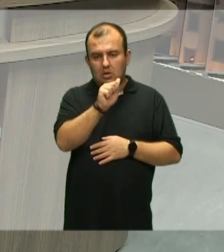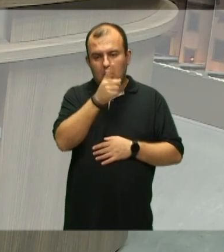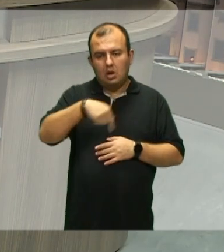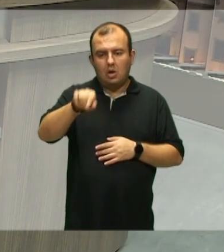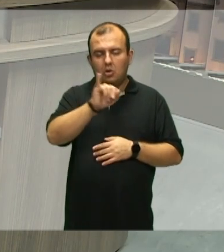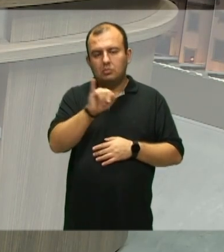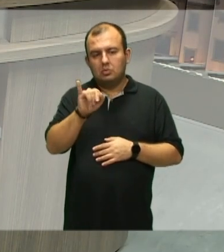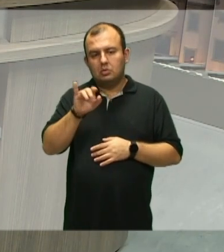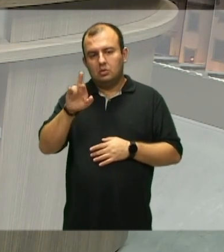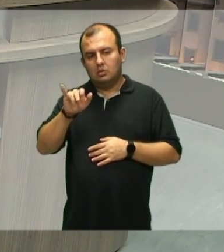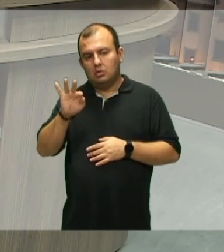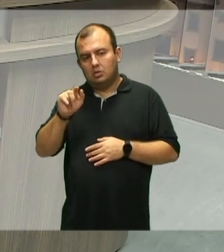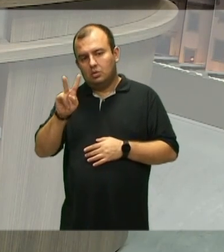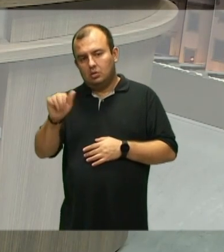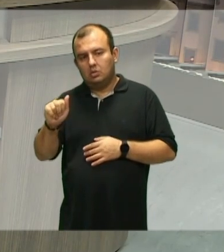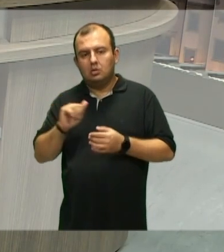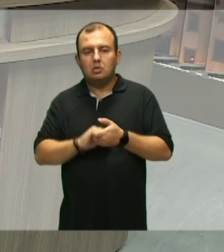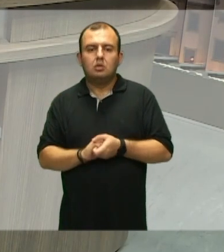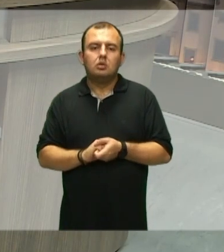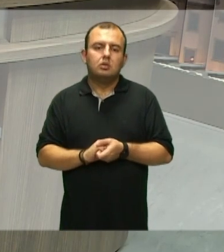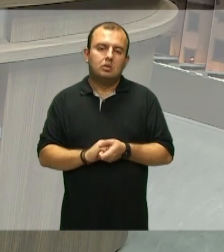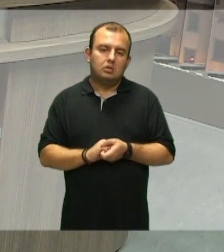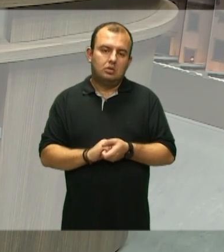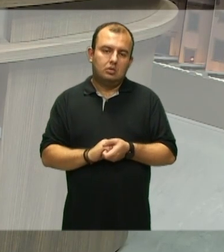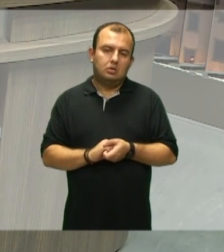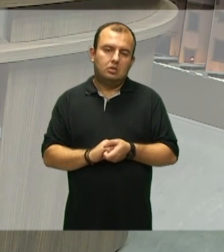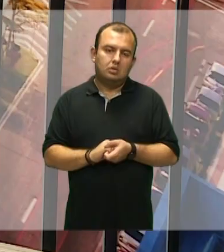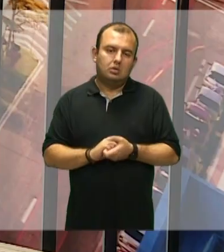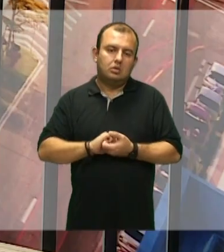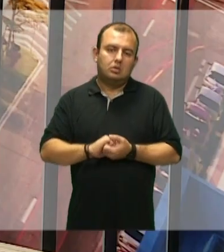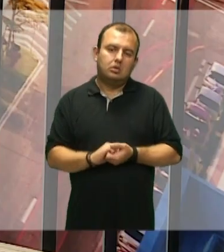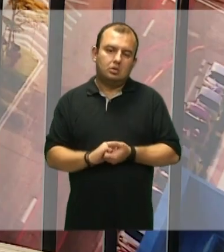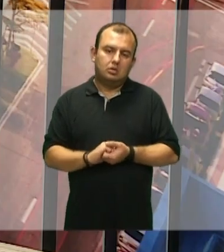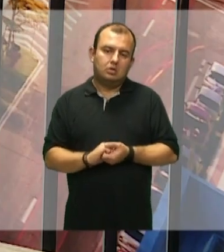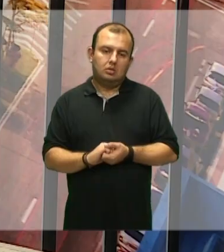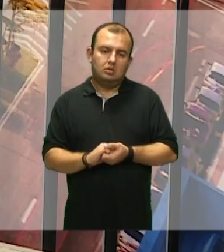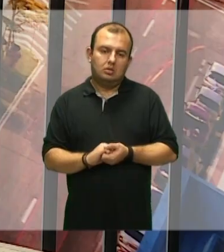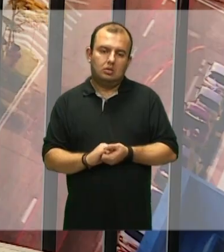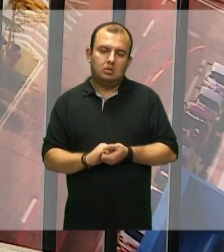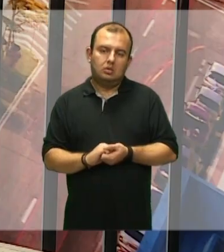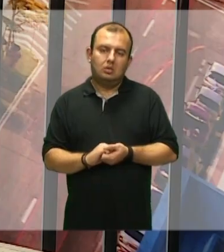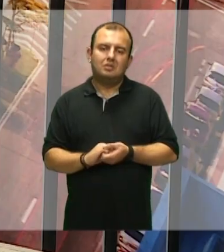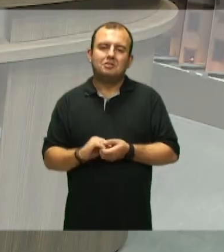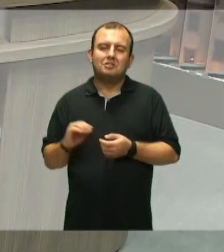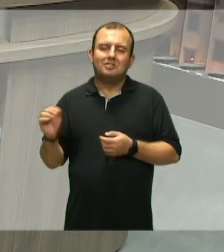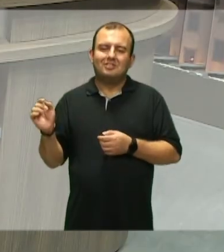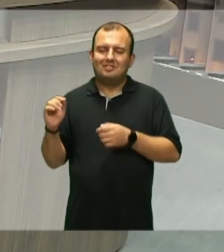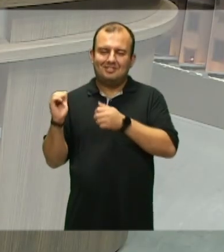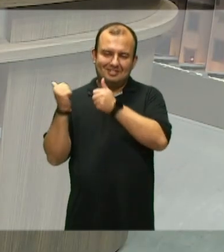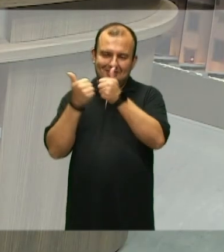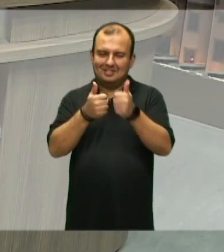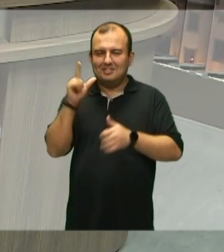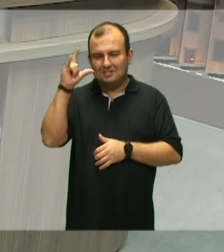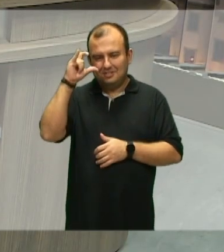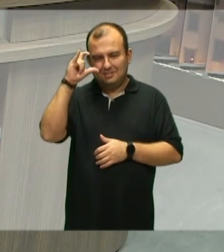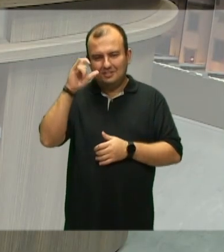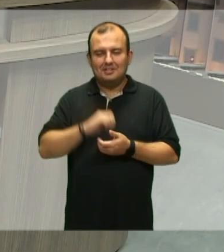Isso, exatamente. O nome é super fácil, facinho, gente. Isso. @Itajaí Criativa. Sigam-nos.